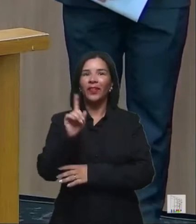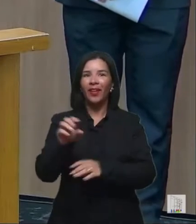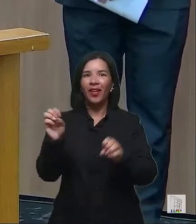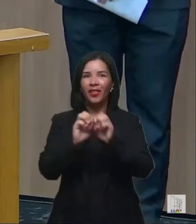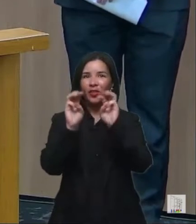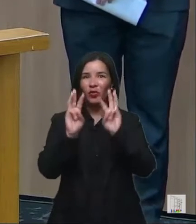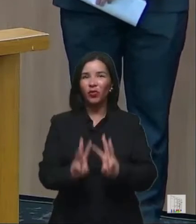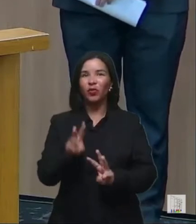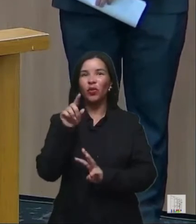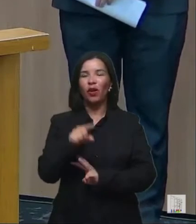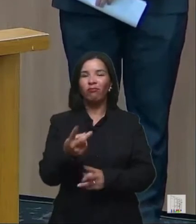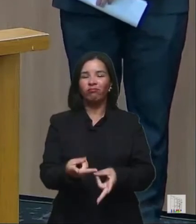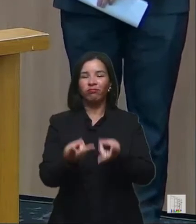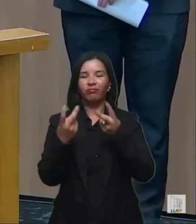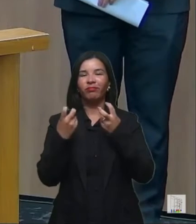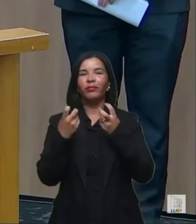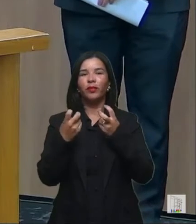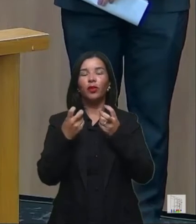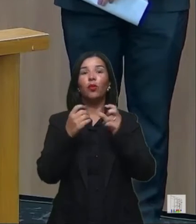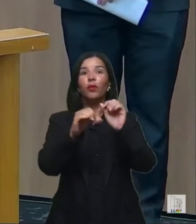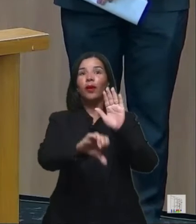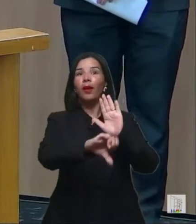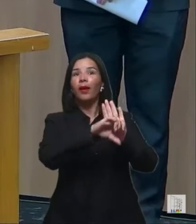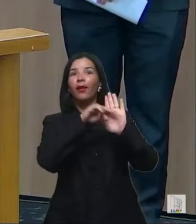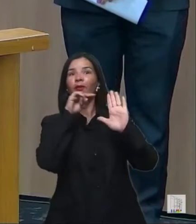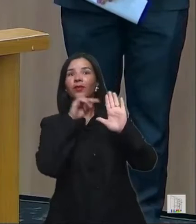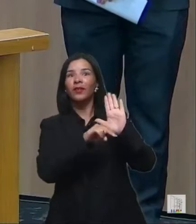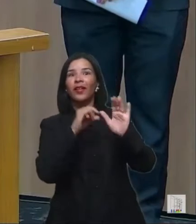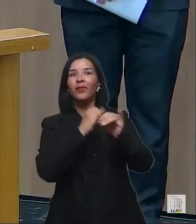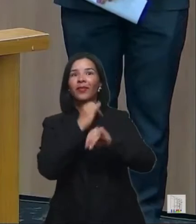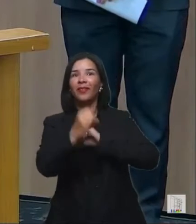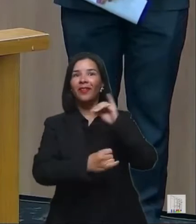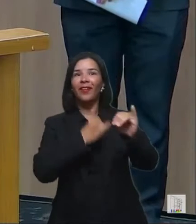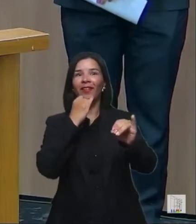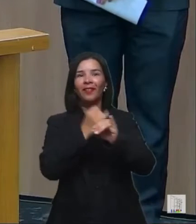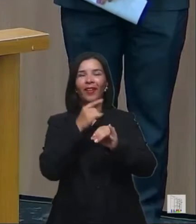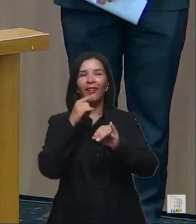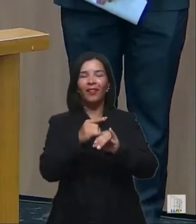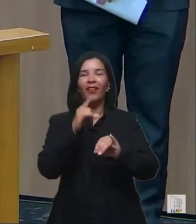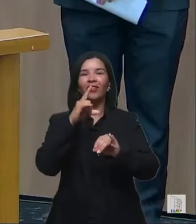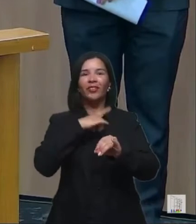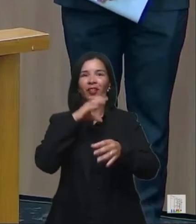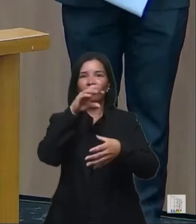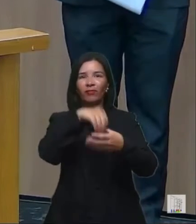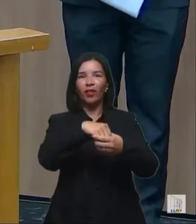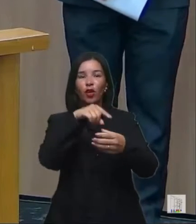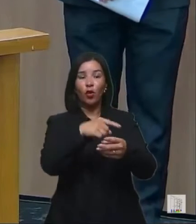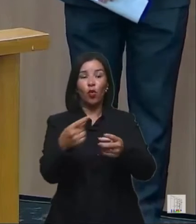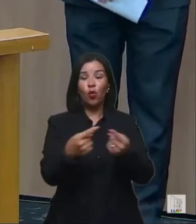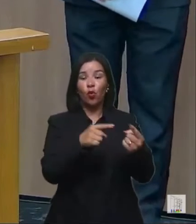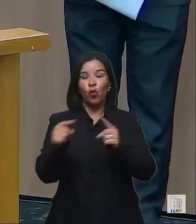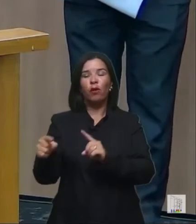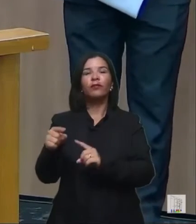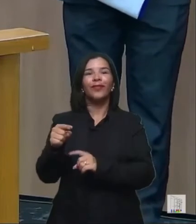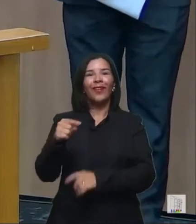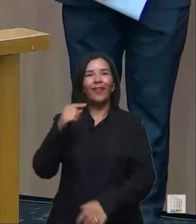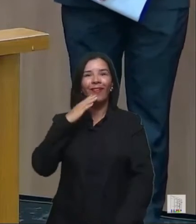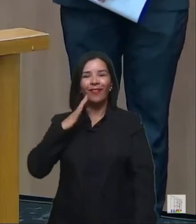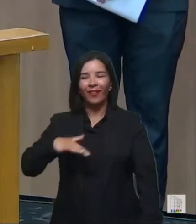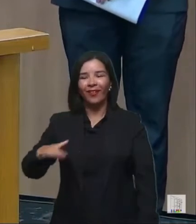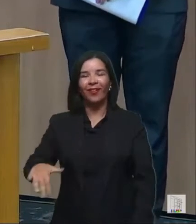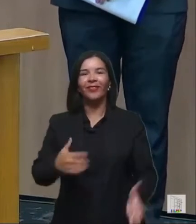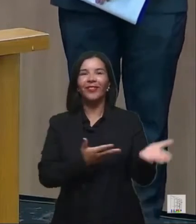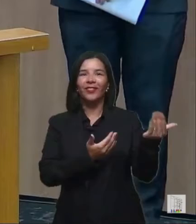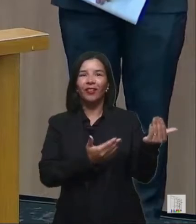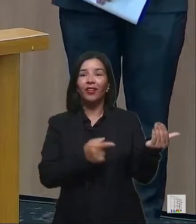software para identificar os crimes cibernéticos praticados contra crianças e adolescentes, que